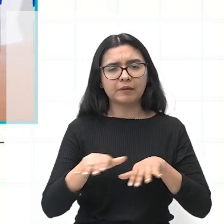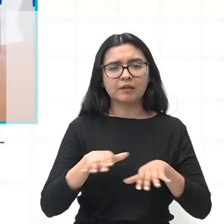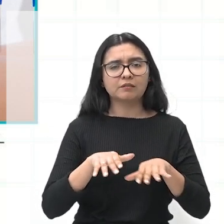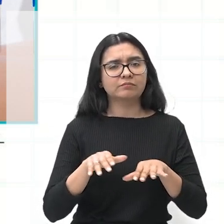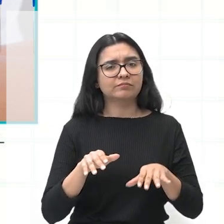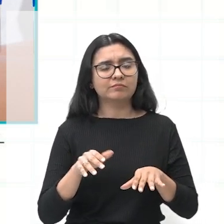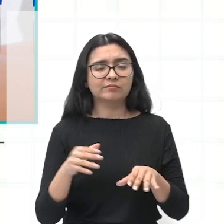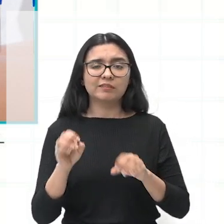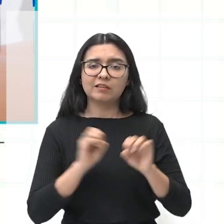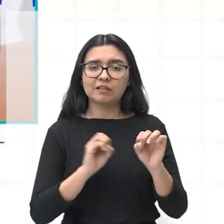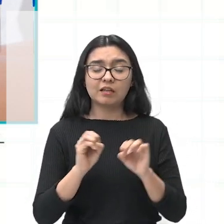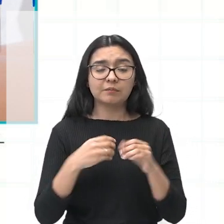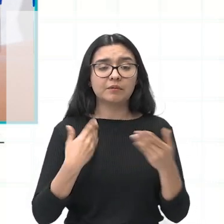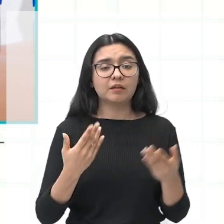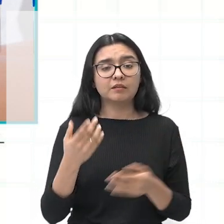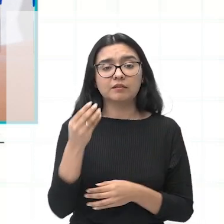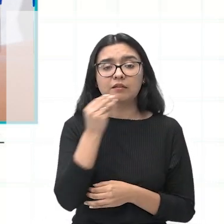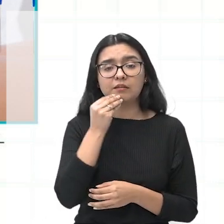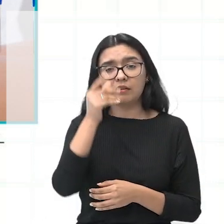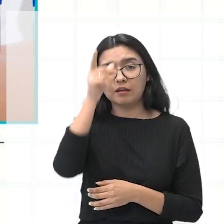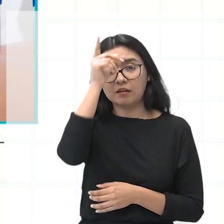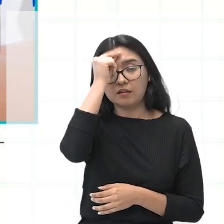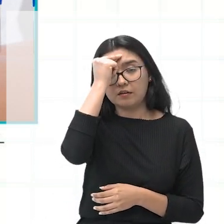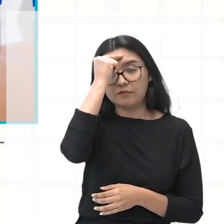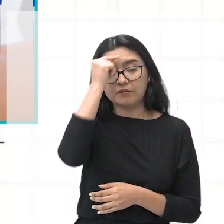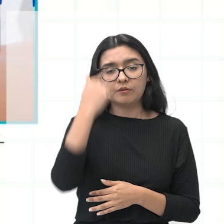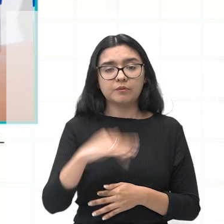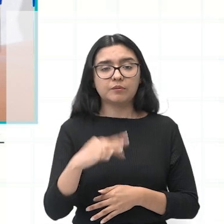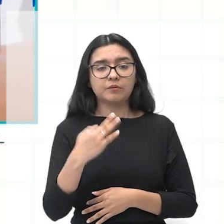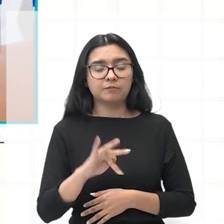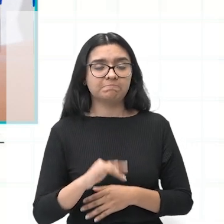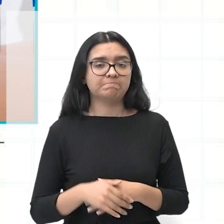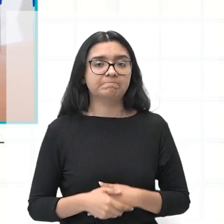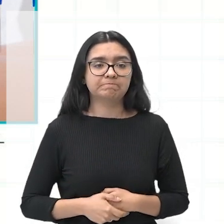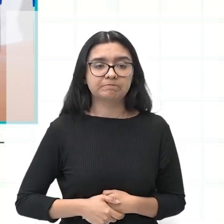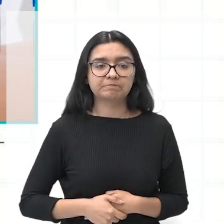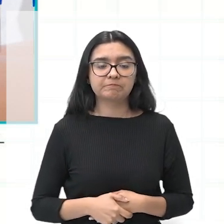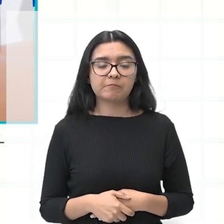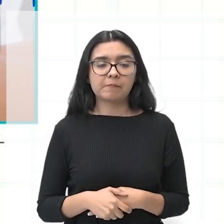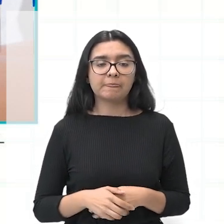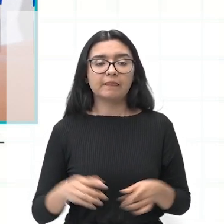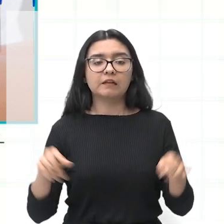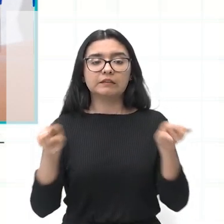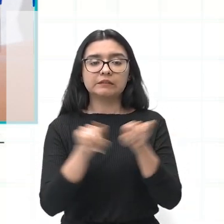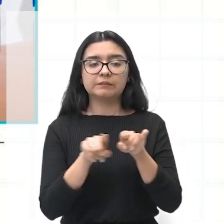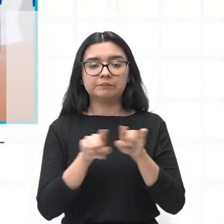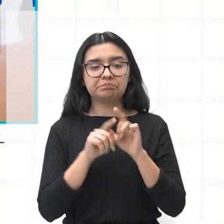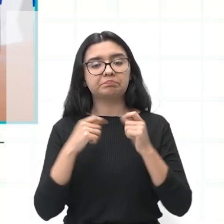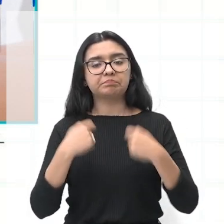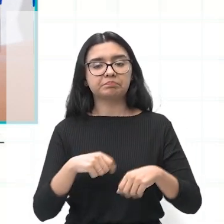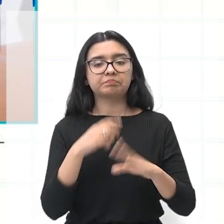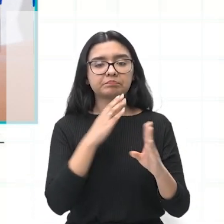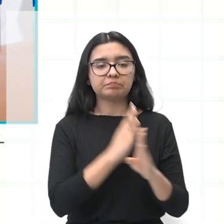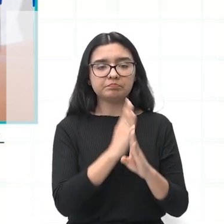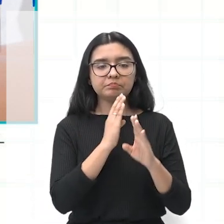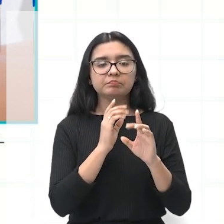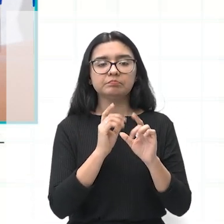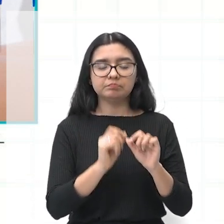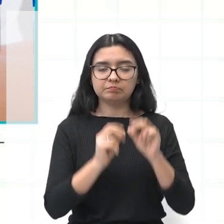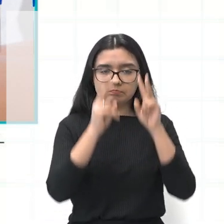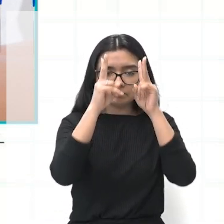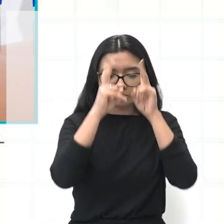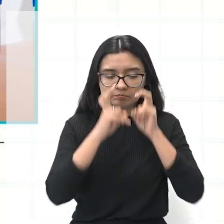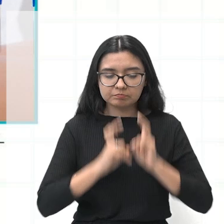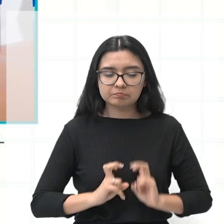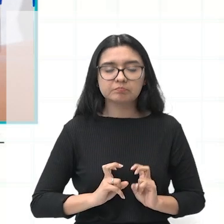ver se essa dor passa, uma vez que com dor ninguém quer fazer absolutamente nada. É necessário diagnosticar, é necessário